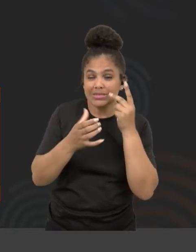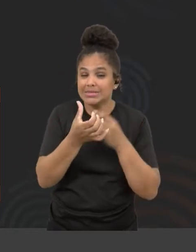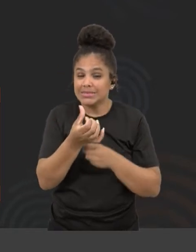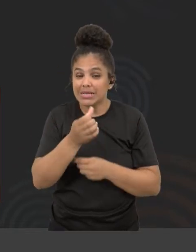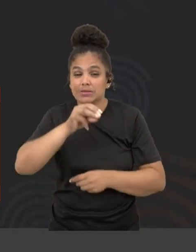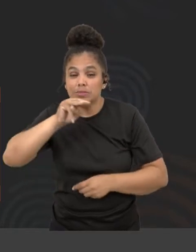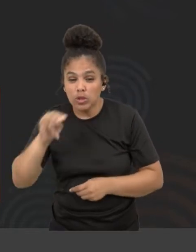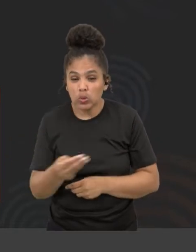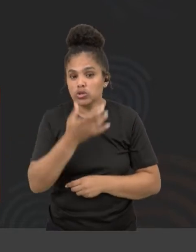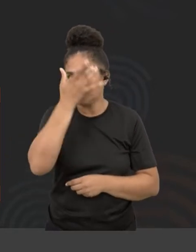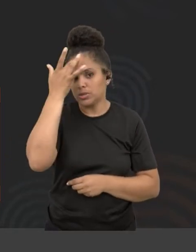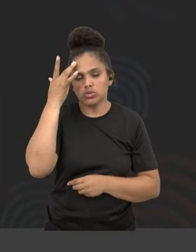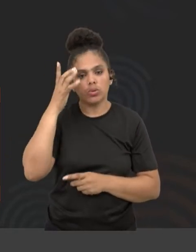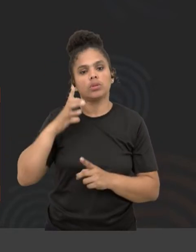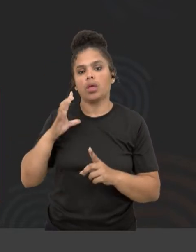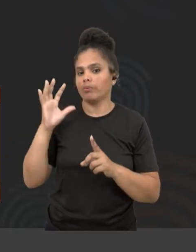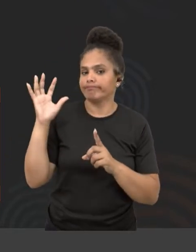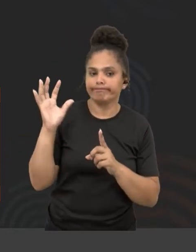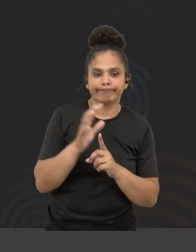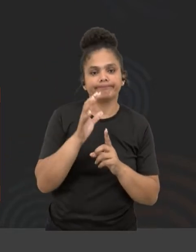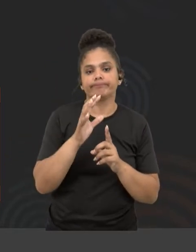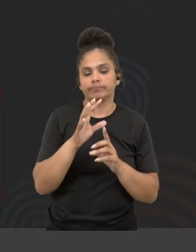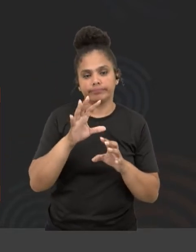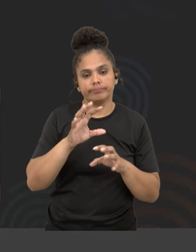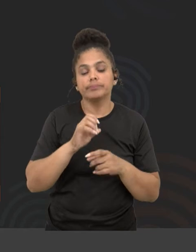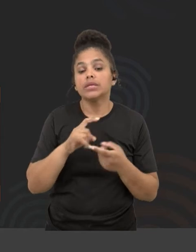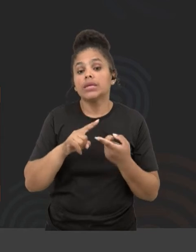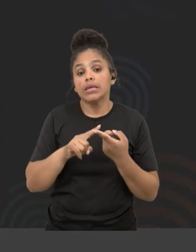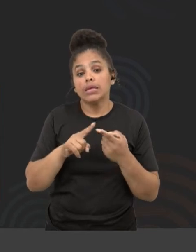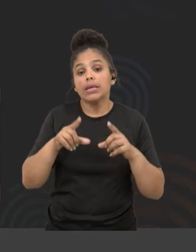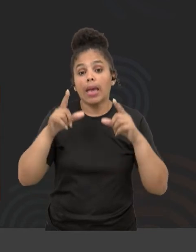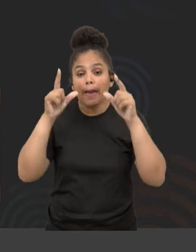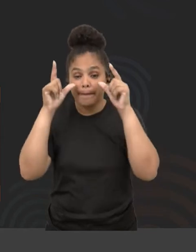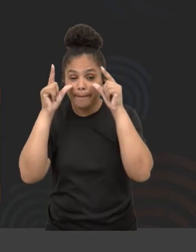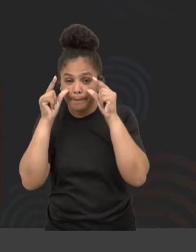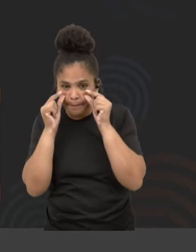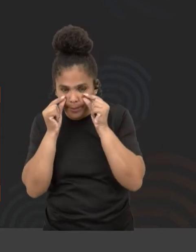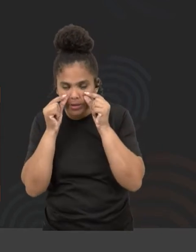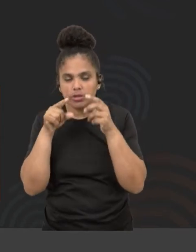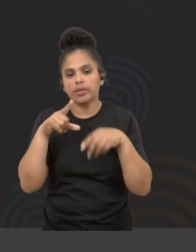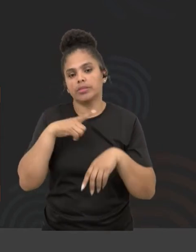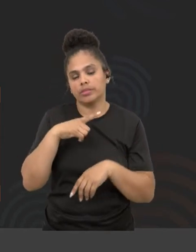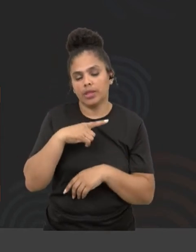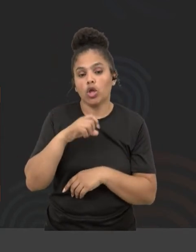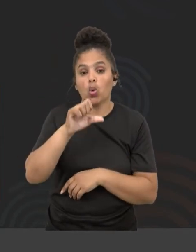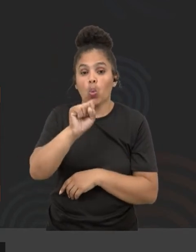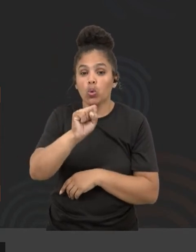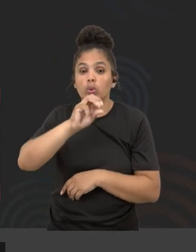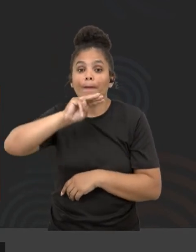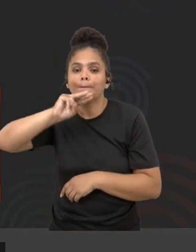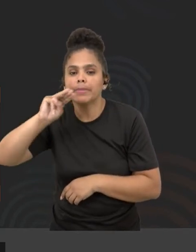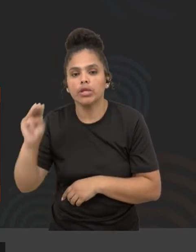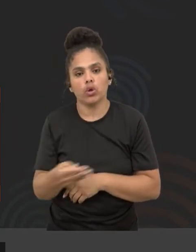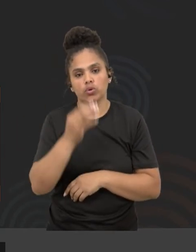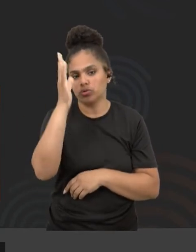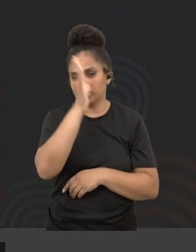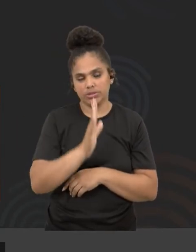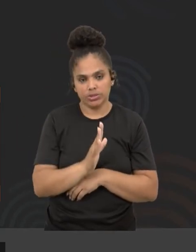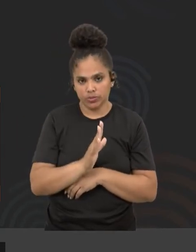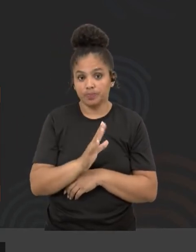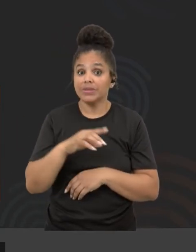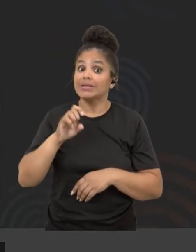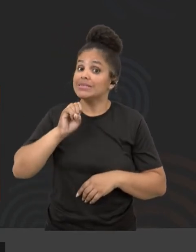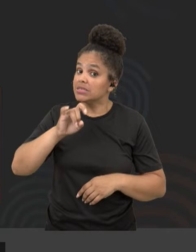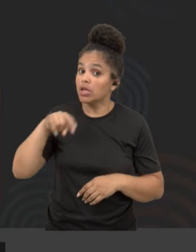Brasil, e a baixa visão ela chega a atingir 8 milhões de pessoas no Brasil. Se a